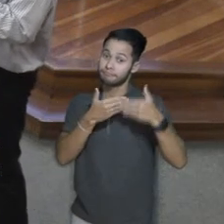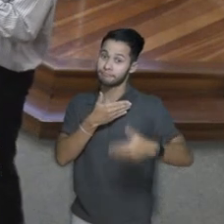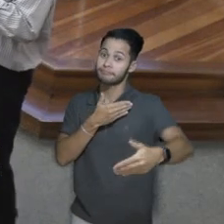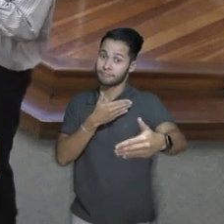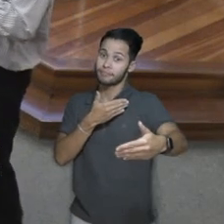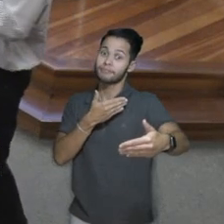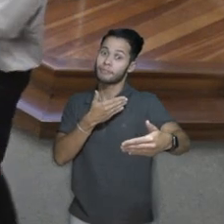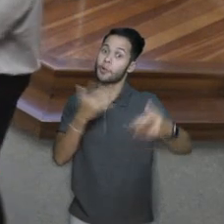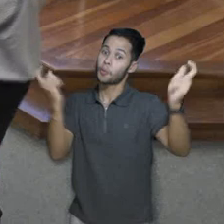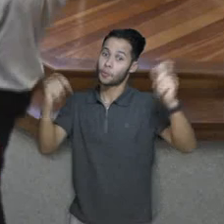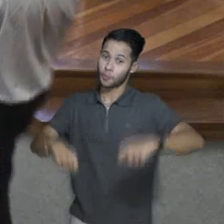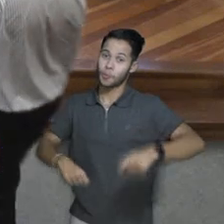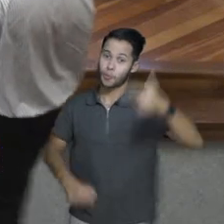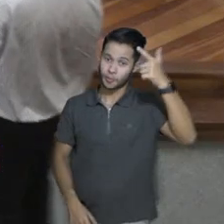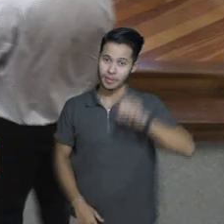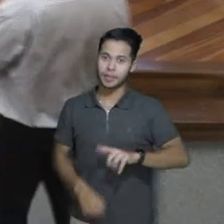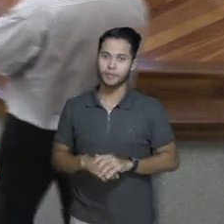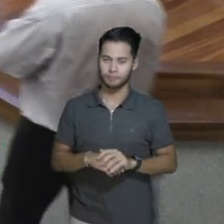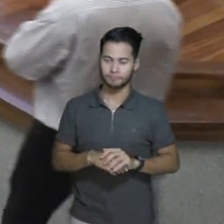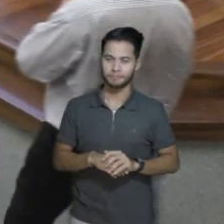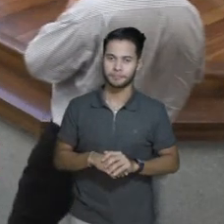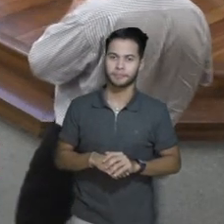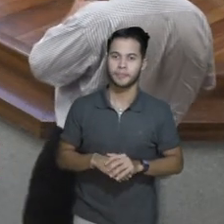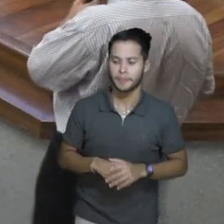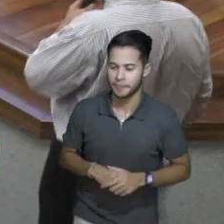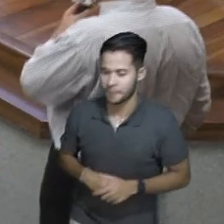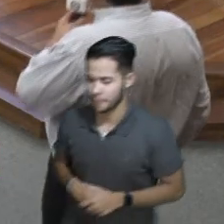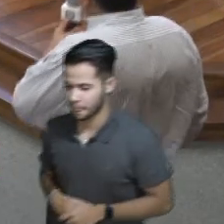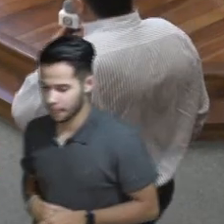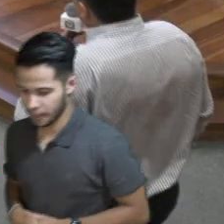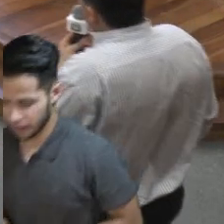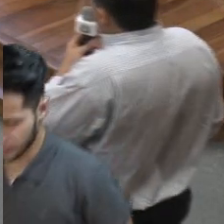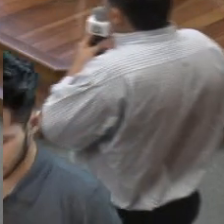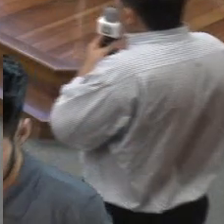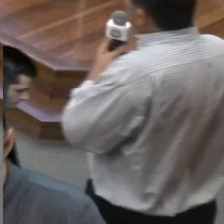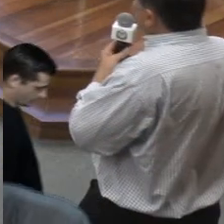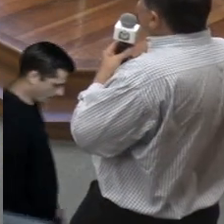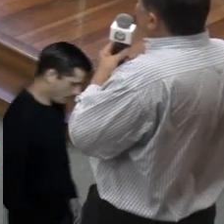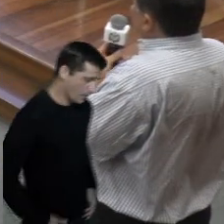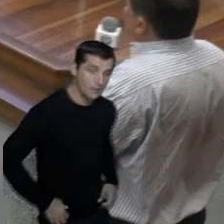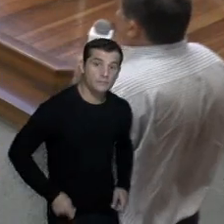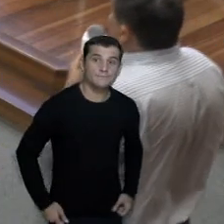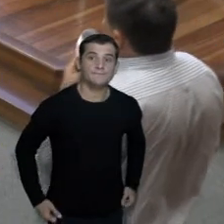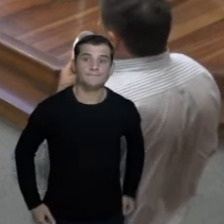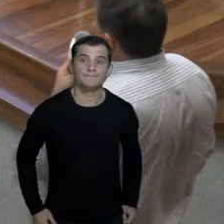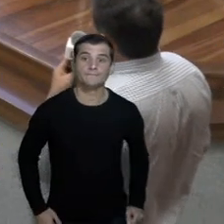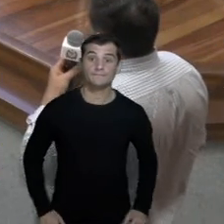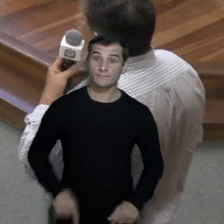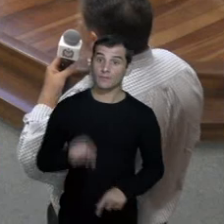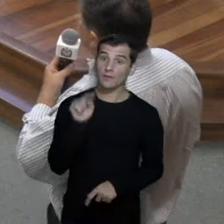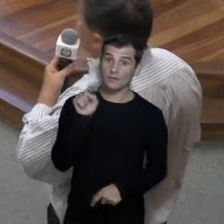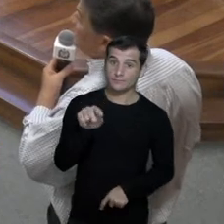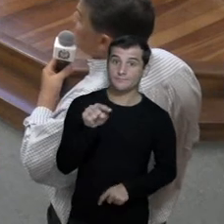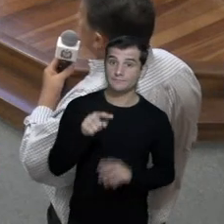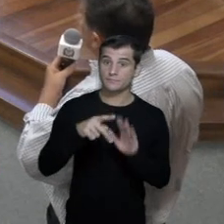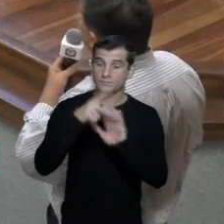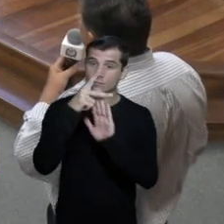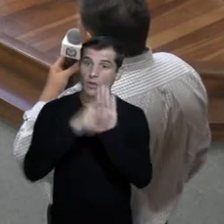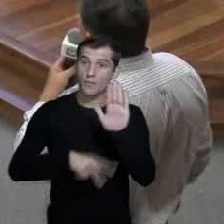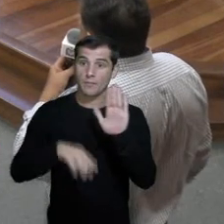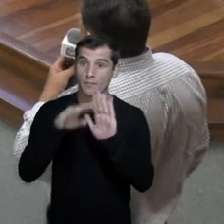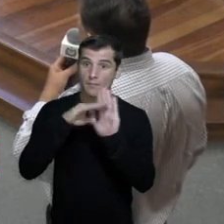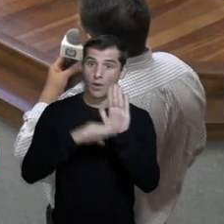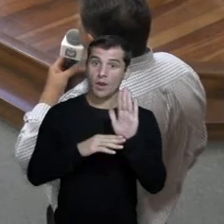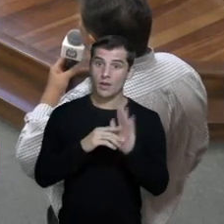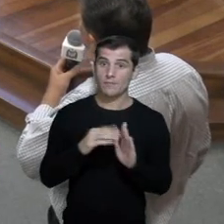históricos eu pego um só para dar um exemplo pois bem feita essa o o programa aqui nessa segunda fase ele é uma